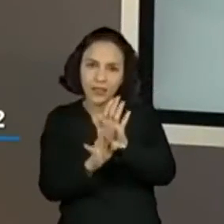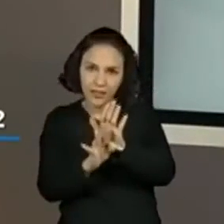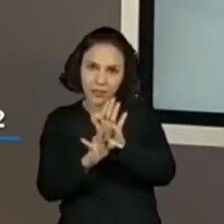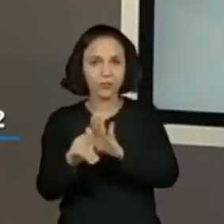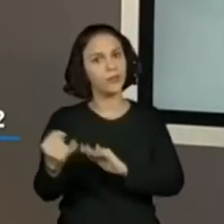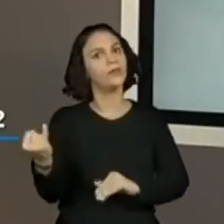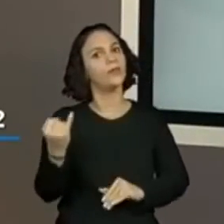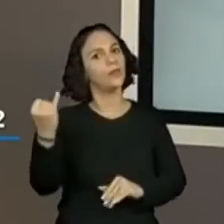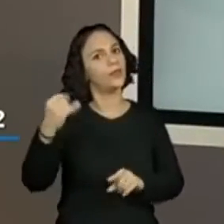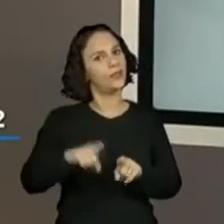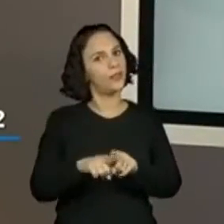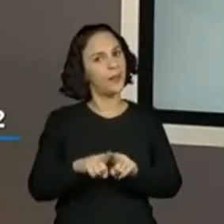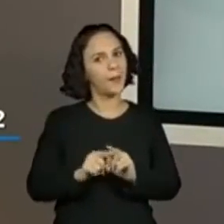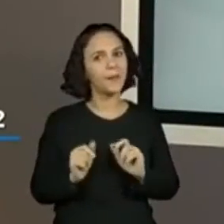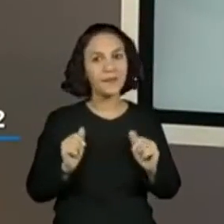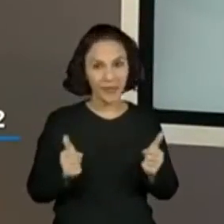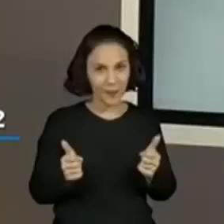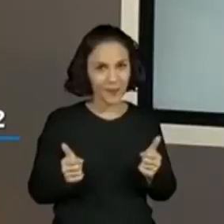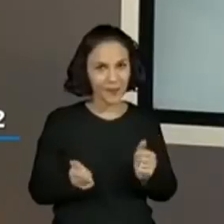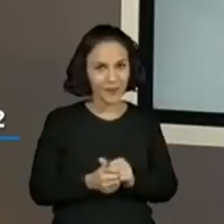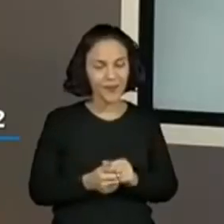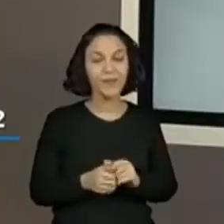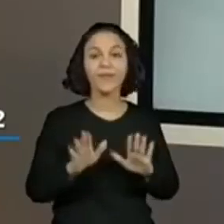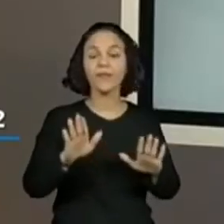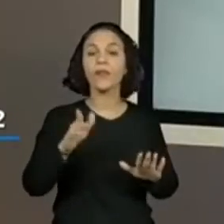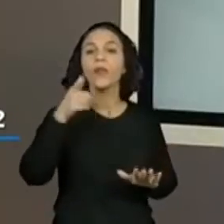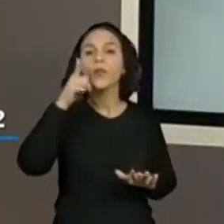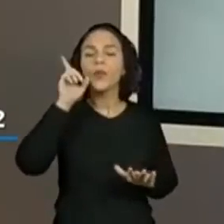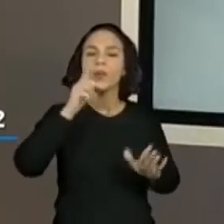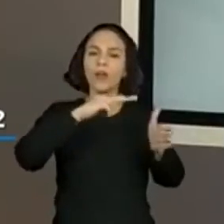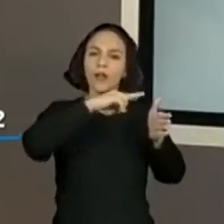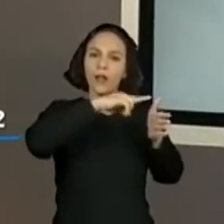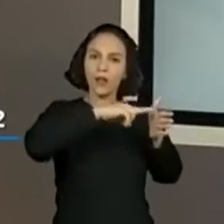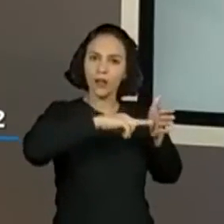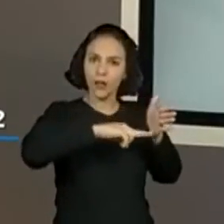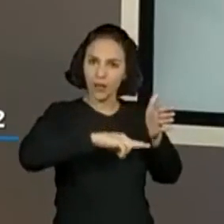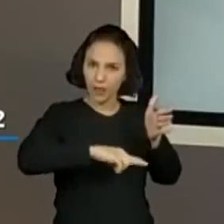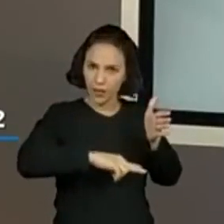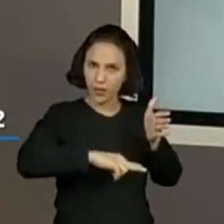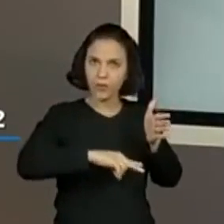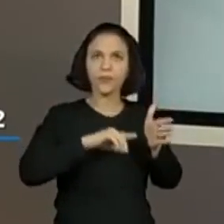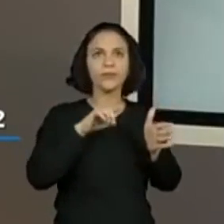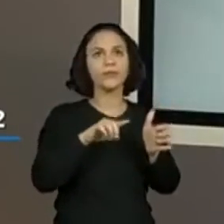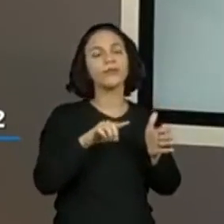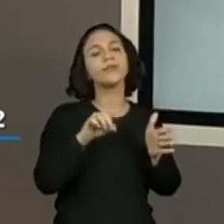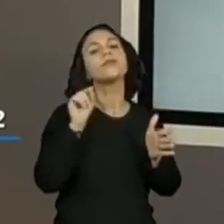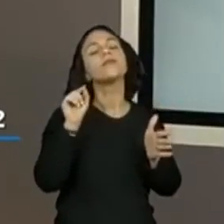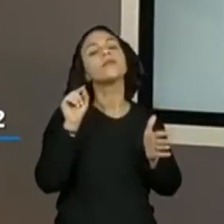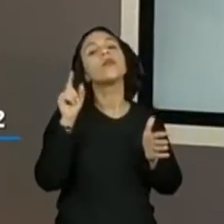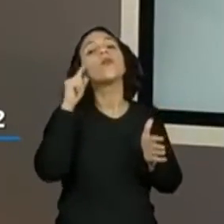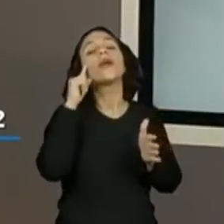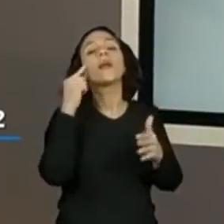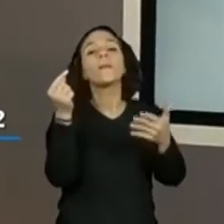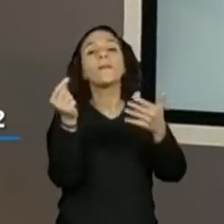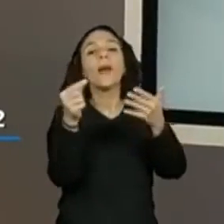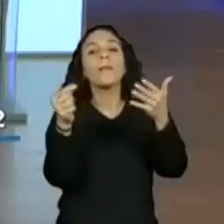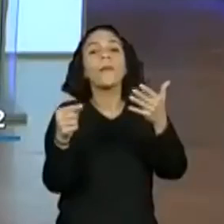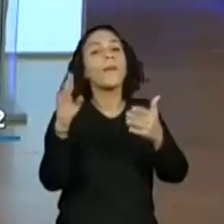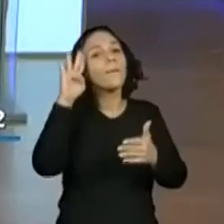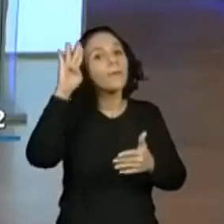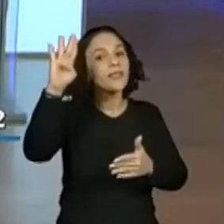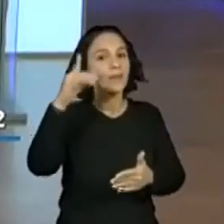menos importante. Então, turminha, ontem a gente fez a leitura, só para vocês retomarem, olha quais foram os